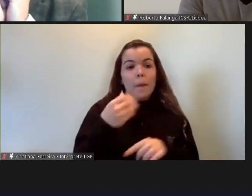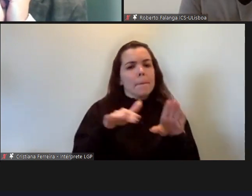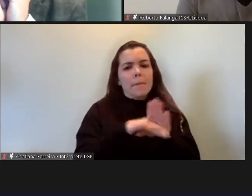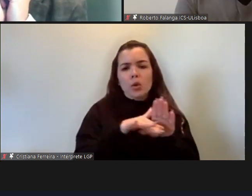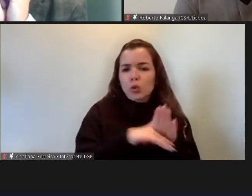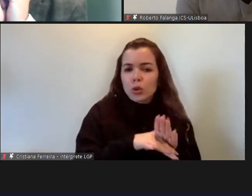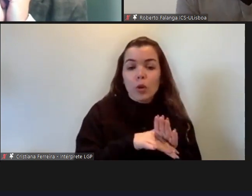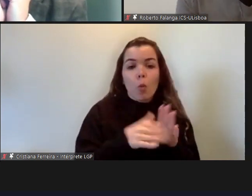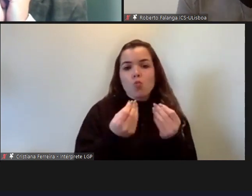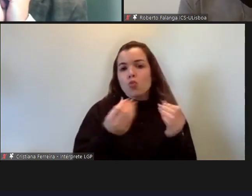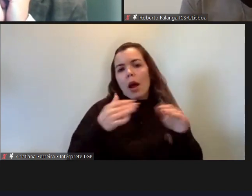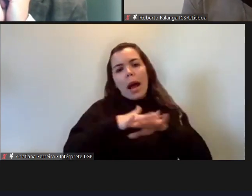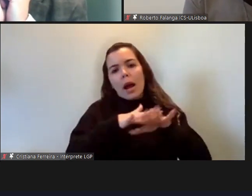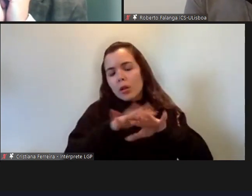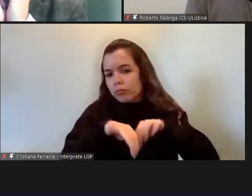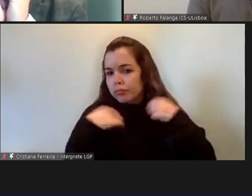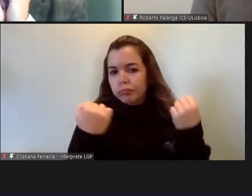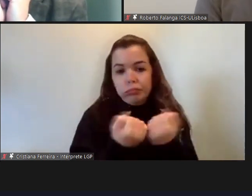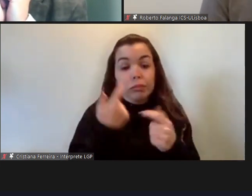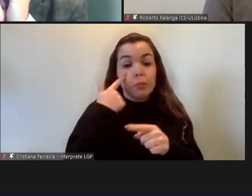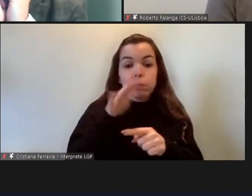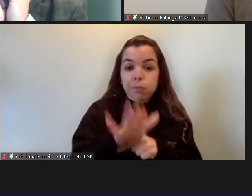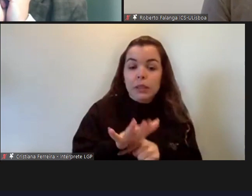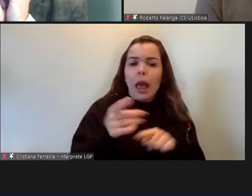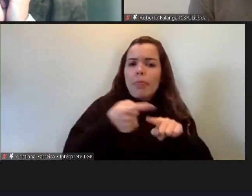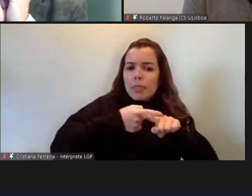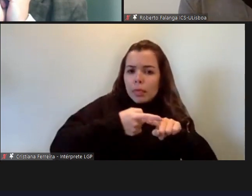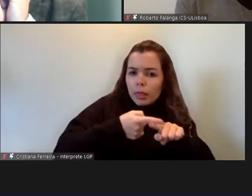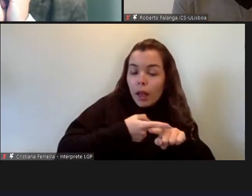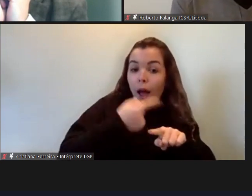redes sociais e demonstram que efetivamente se interessam por questões